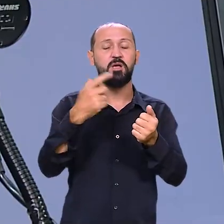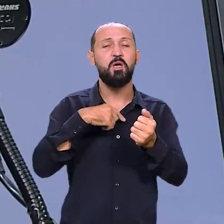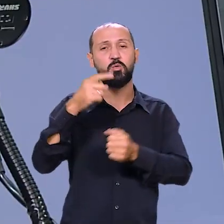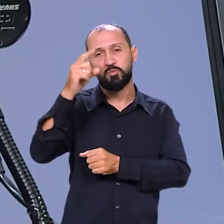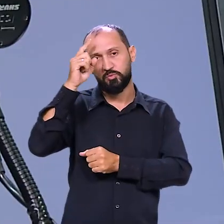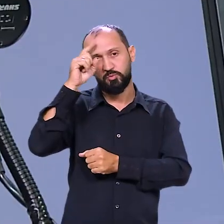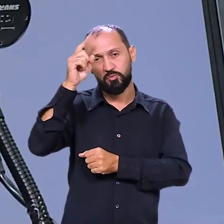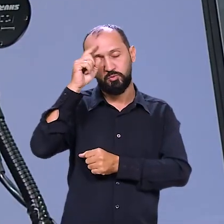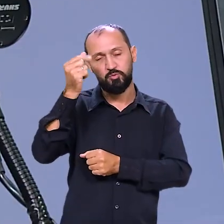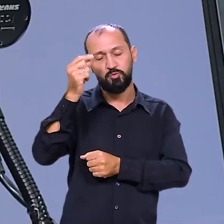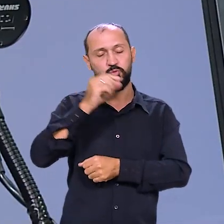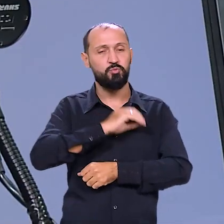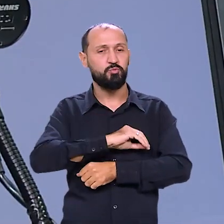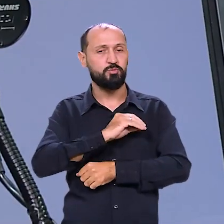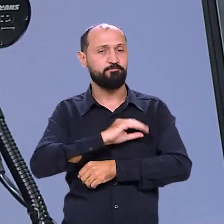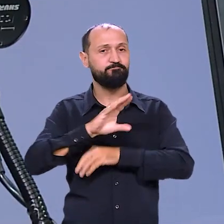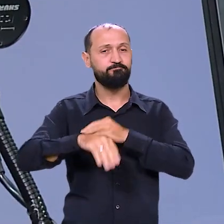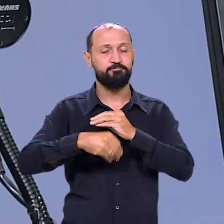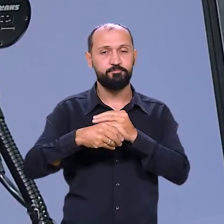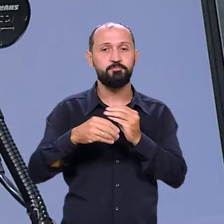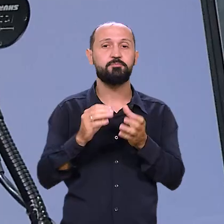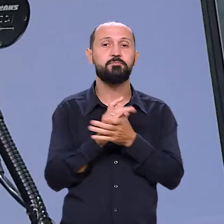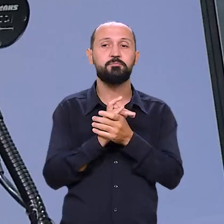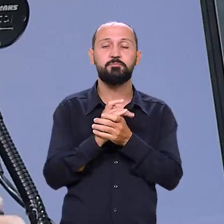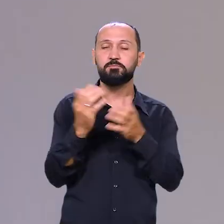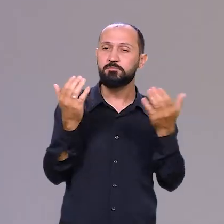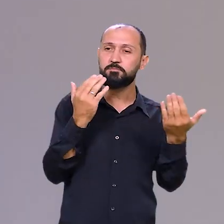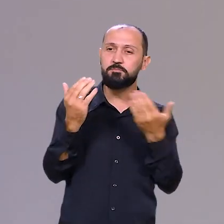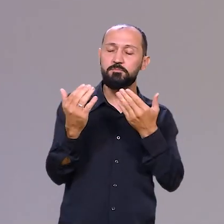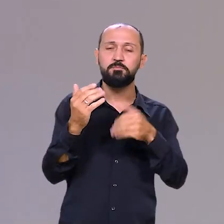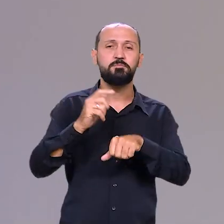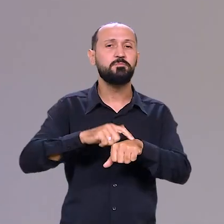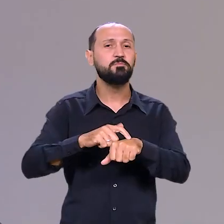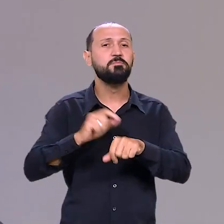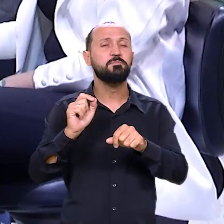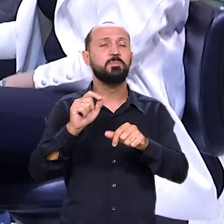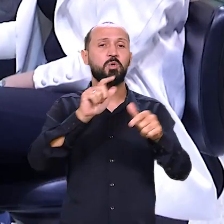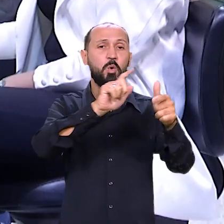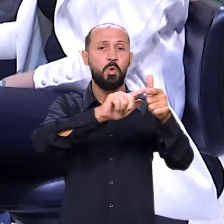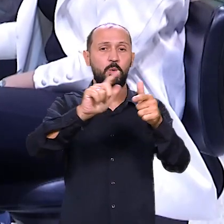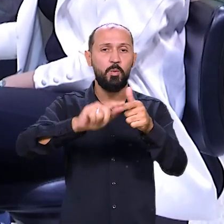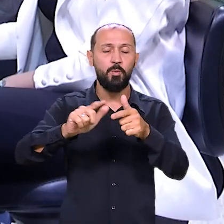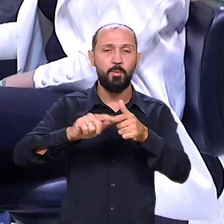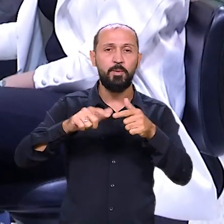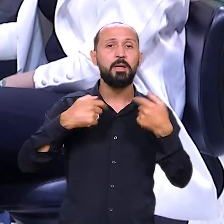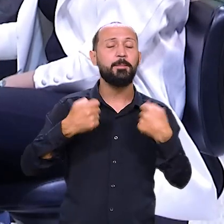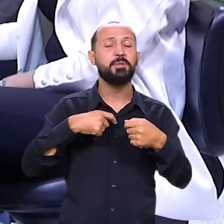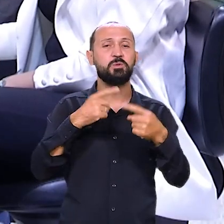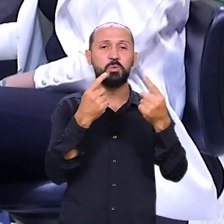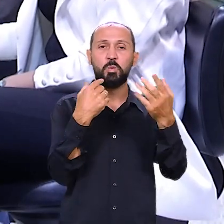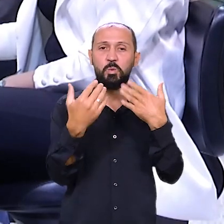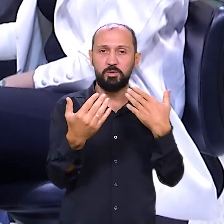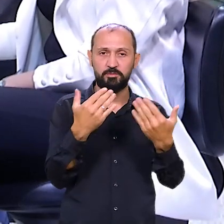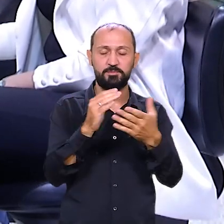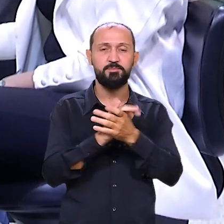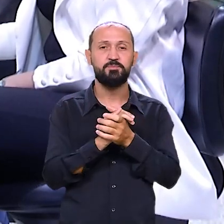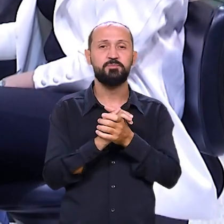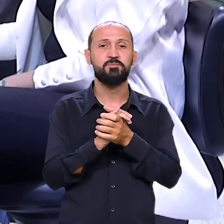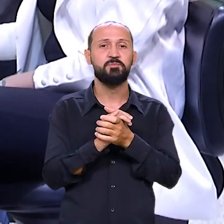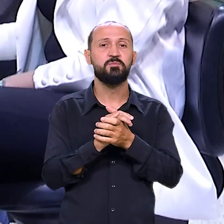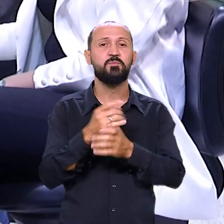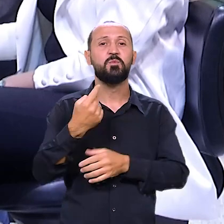o ganha-pão diário, né? E, diante de tantas situações e tantos problemas que precisam ser